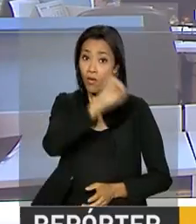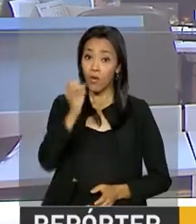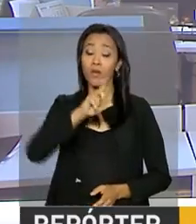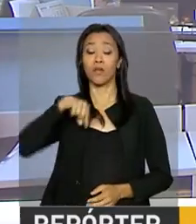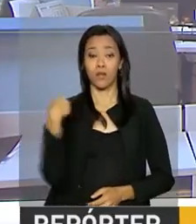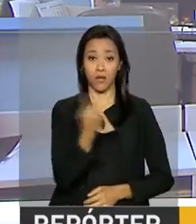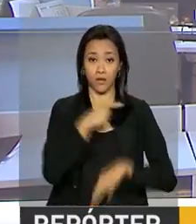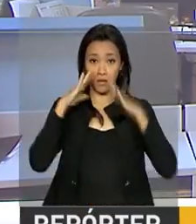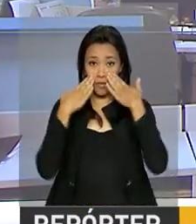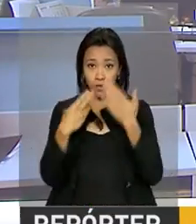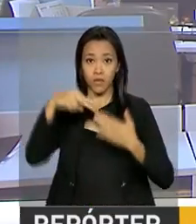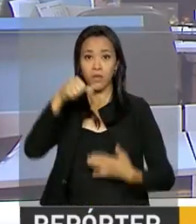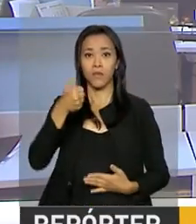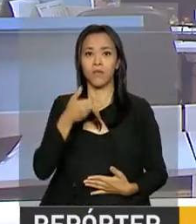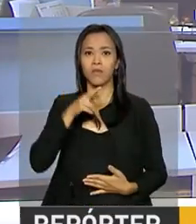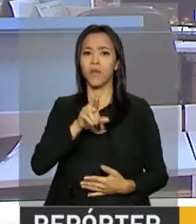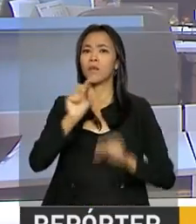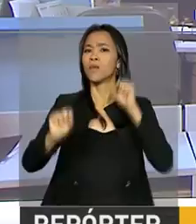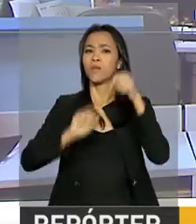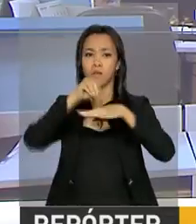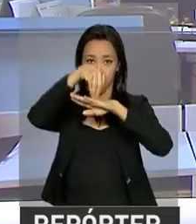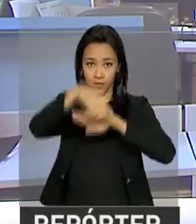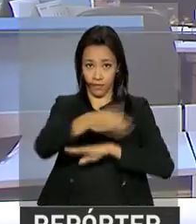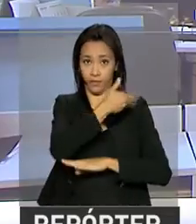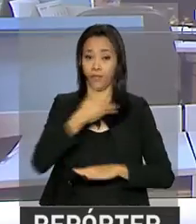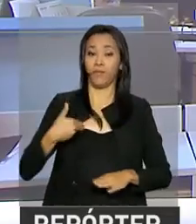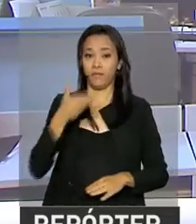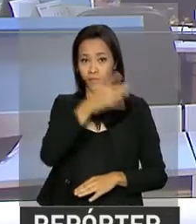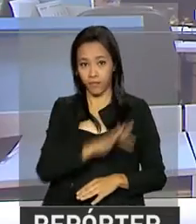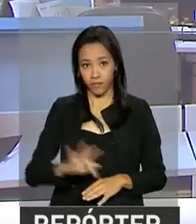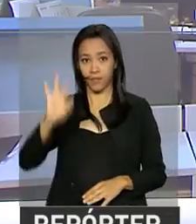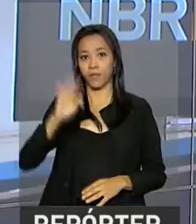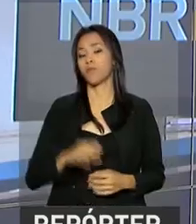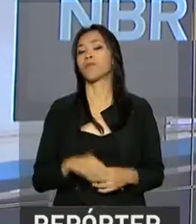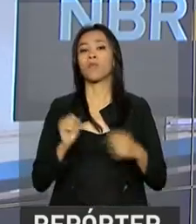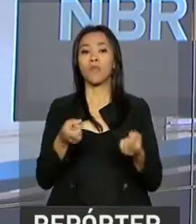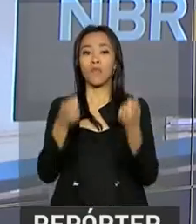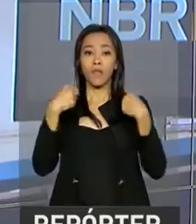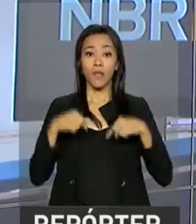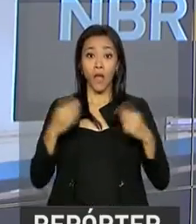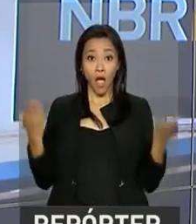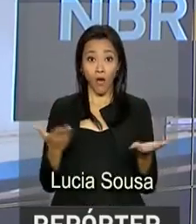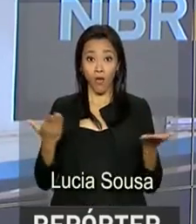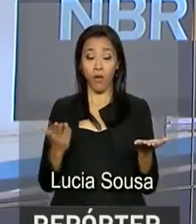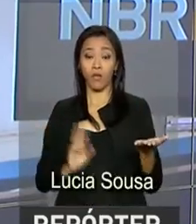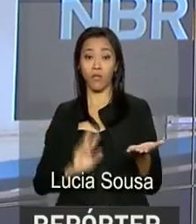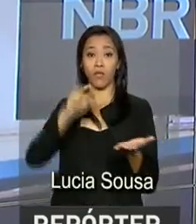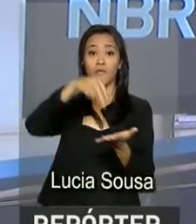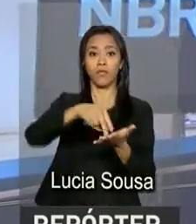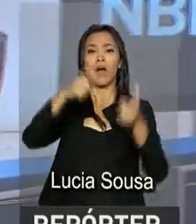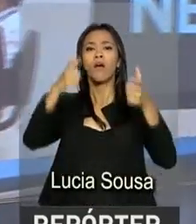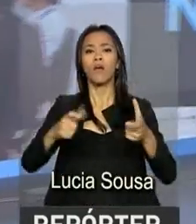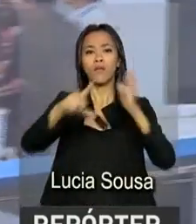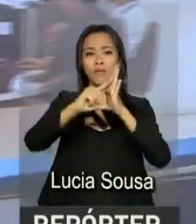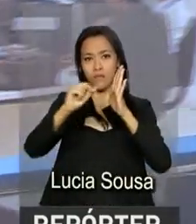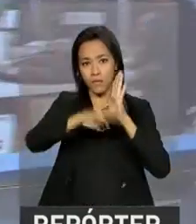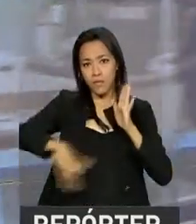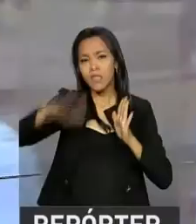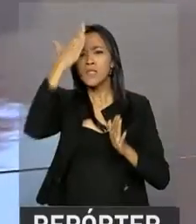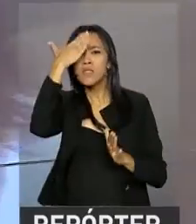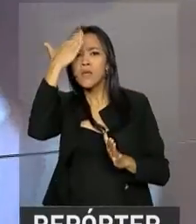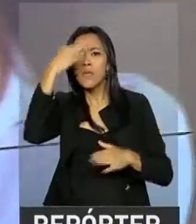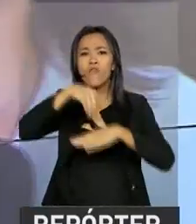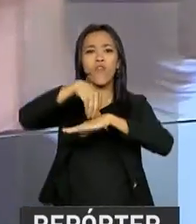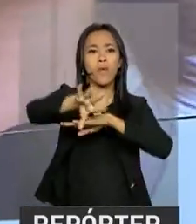Olá, estamos de volta com o repórter NBR e as notícias do governo federal. E vamos direto ao Palácio Planalto saber as informações